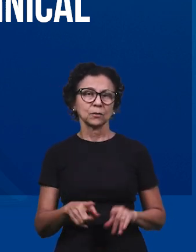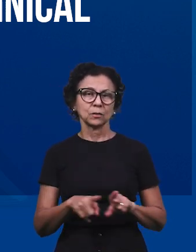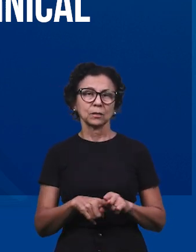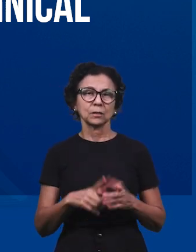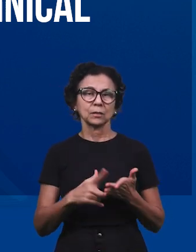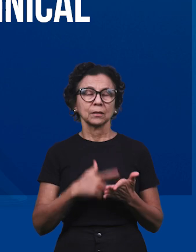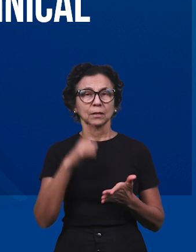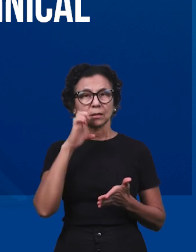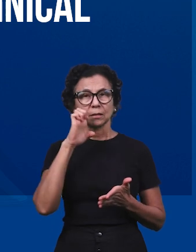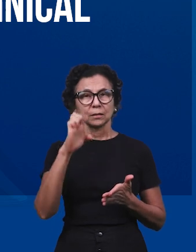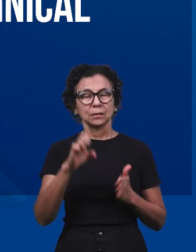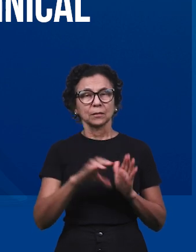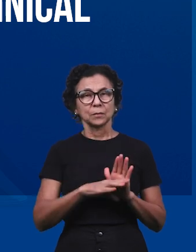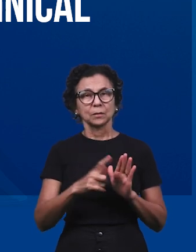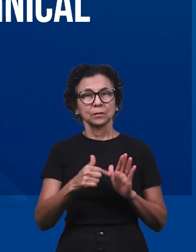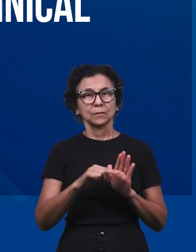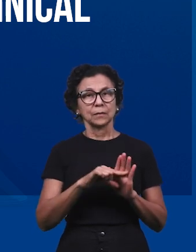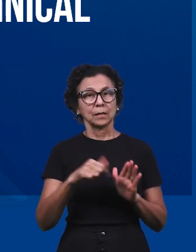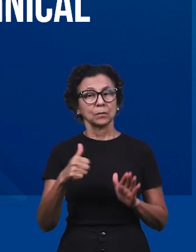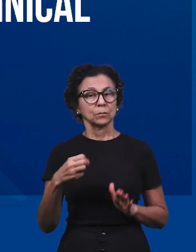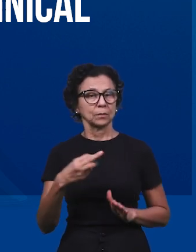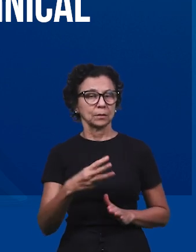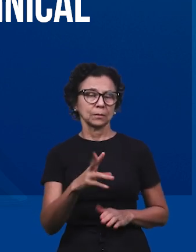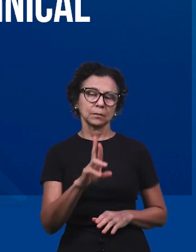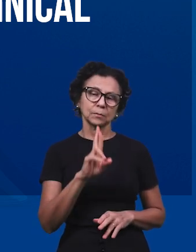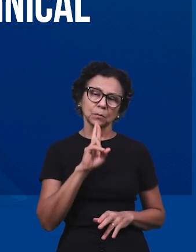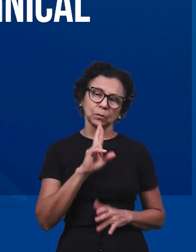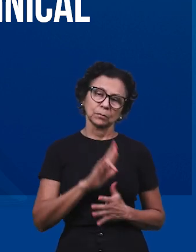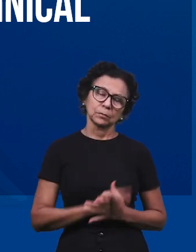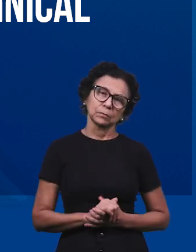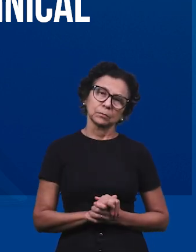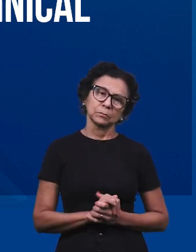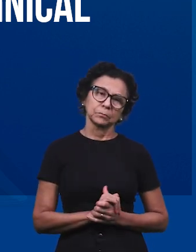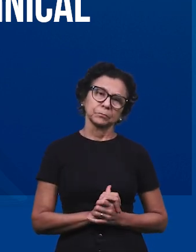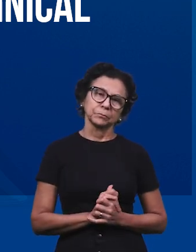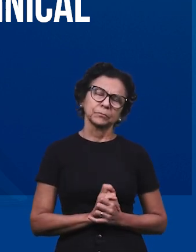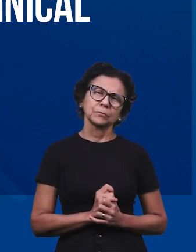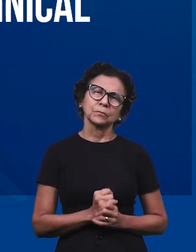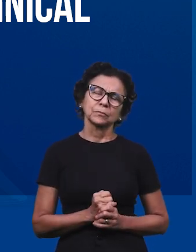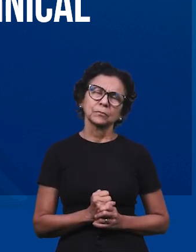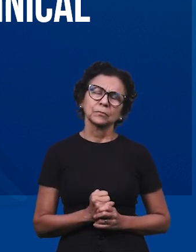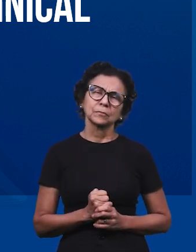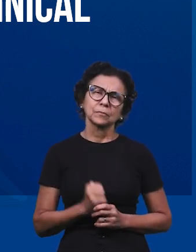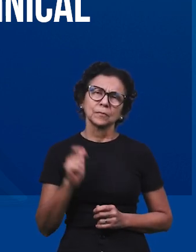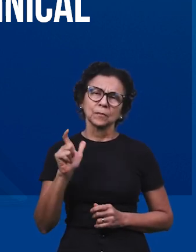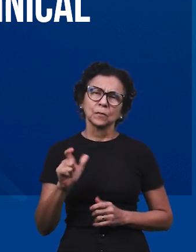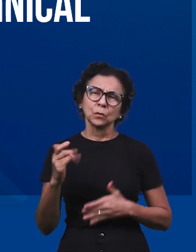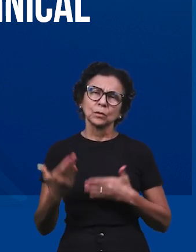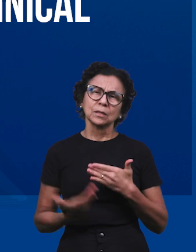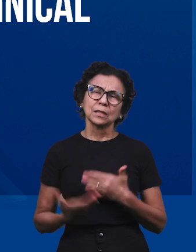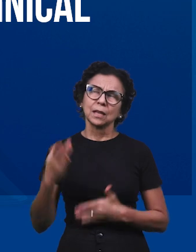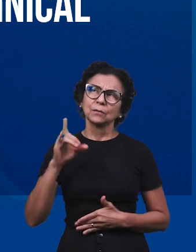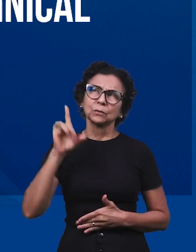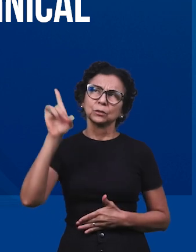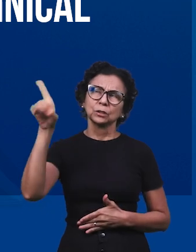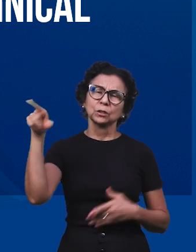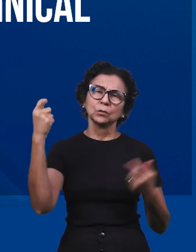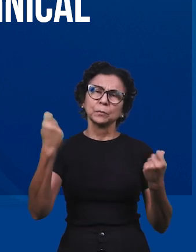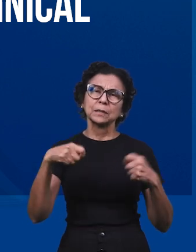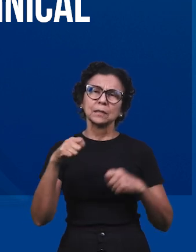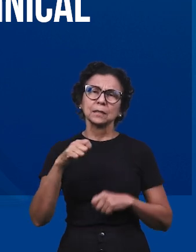e Eclesiastes capítulo 12, verso 13 e responda: o que o servo de Deus deve ter no